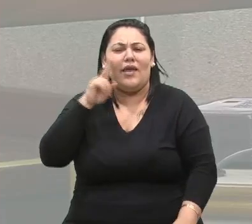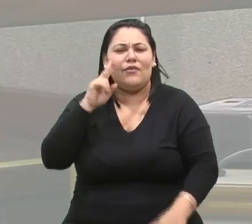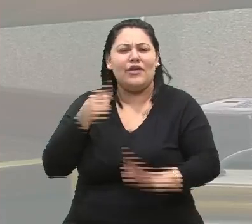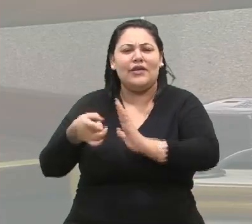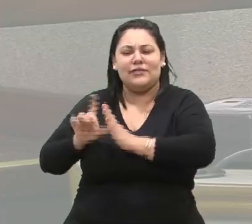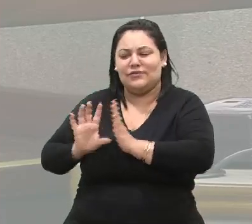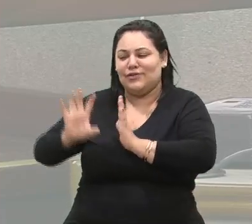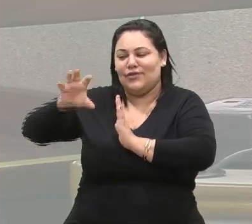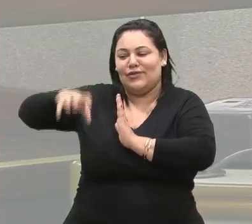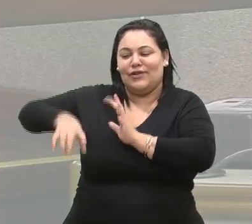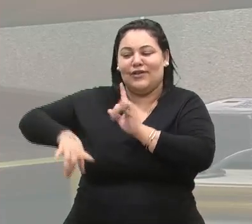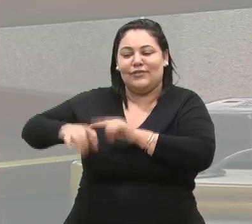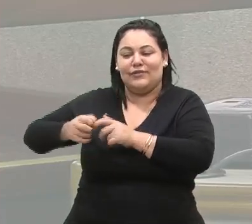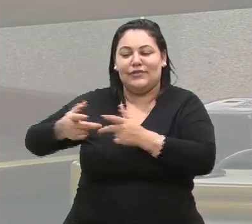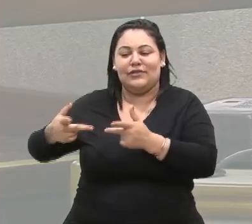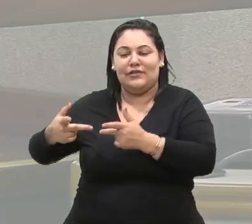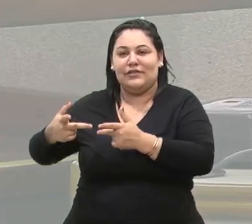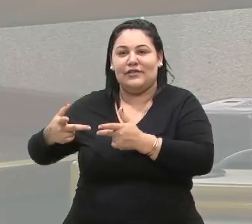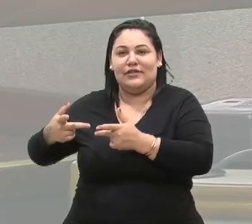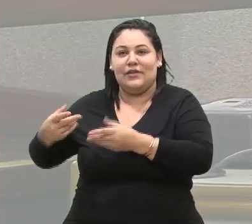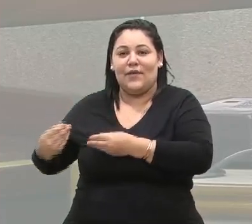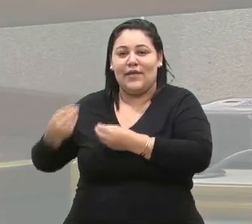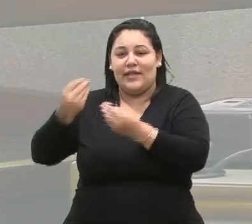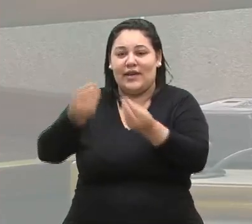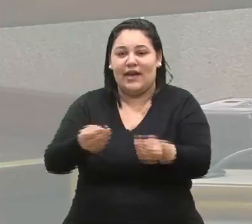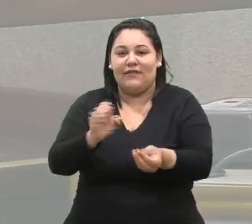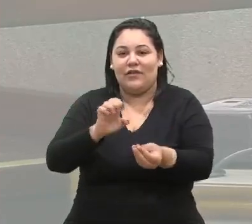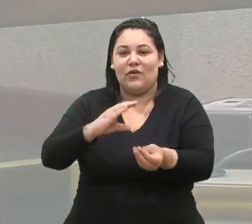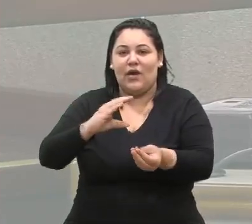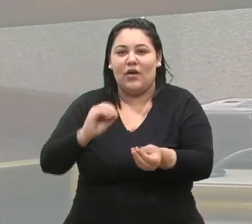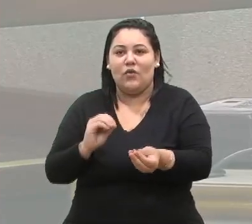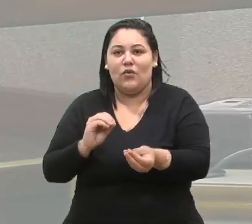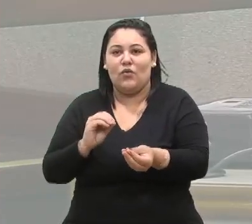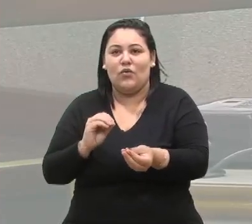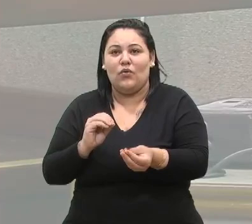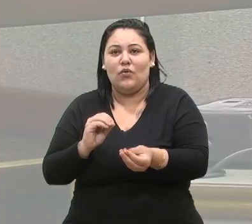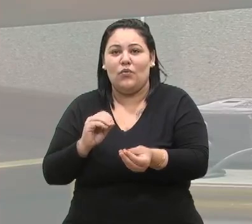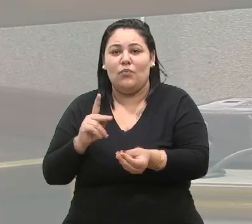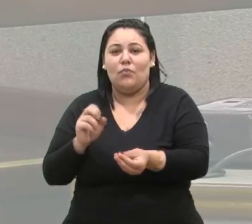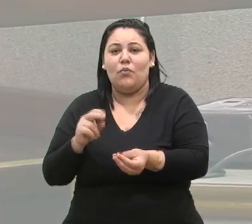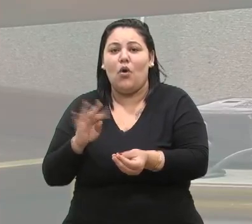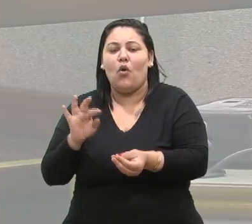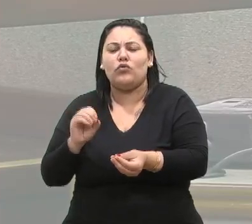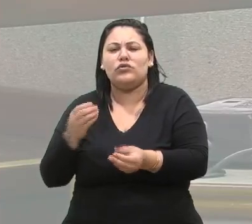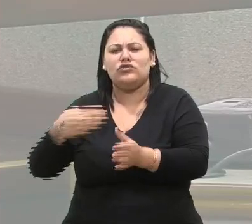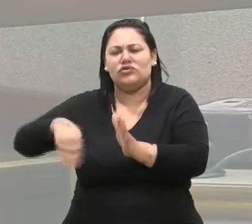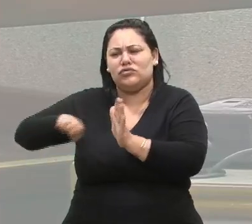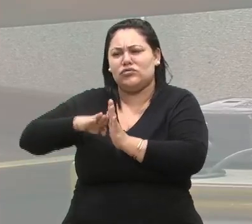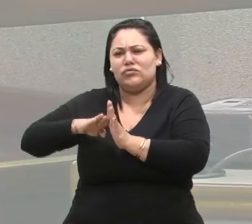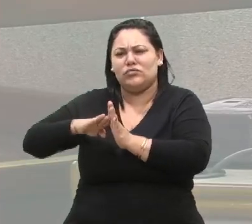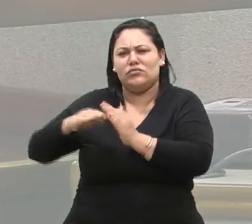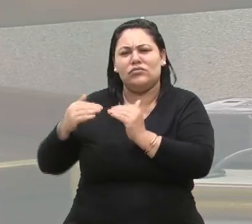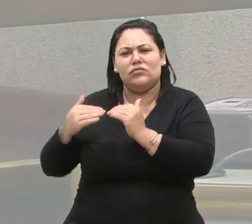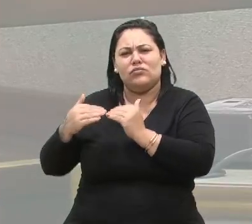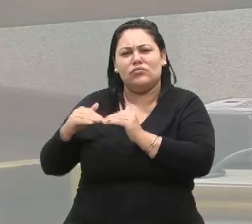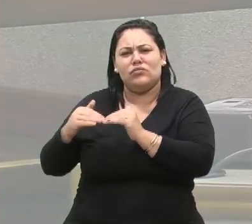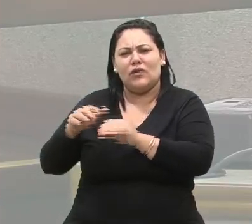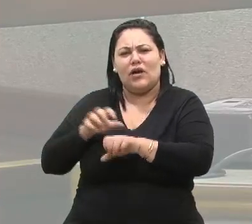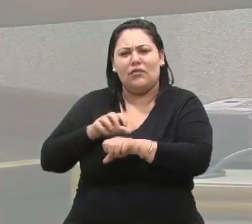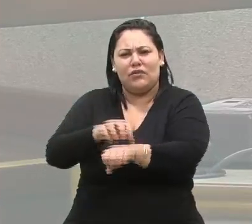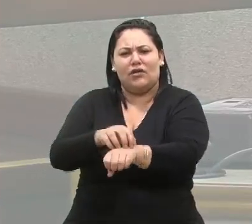banco, eu estava levando um material no Ecoponto, o vereador Zé, meu líder, e chegou uma caminhonete com umas 6, 7